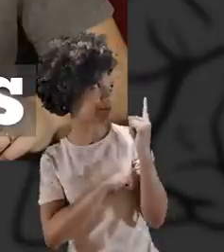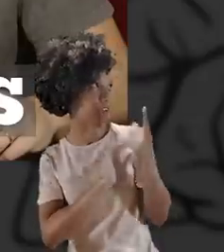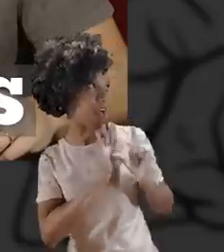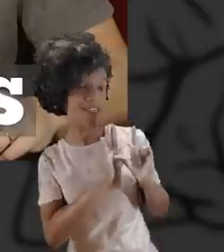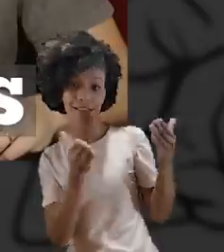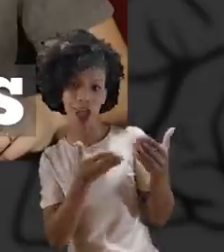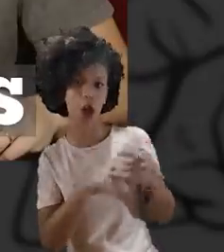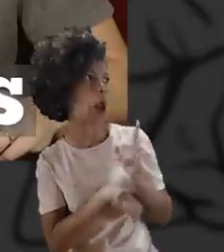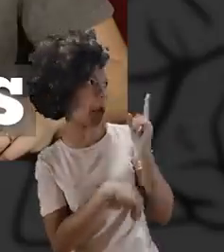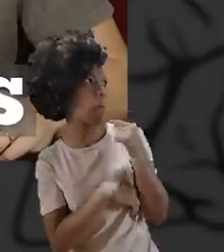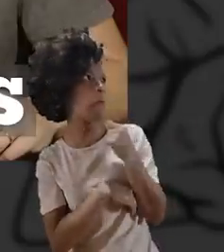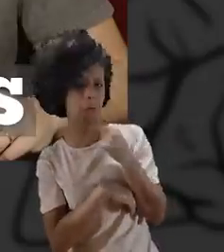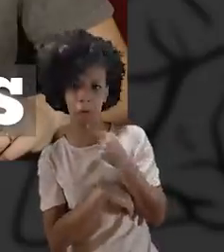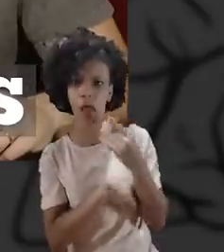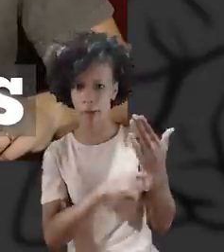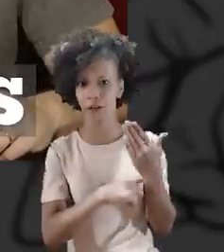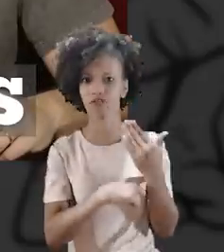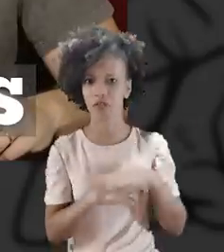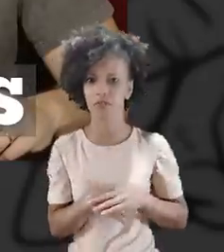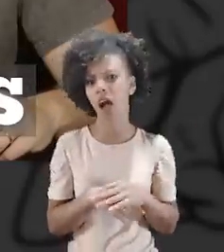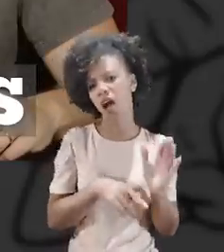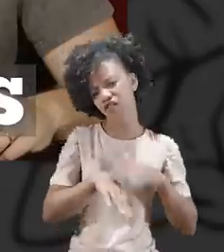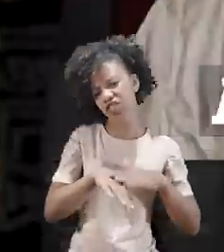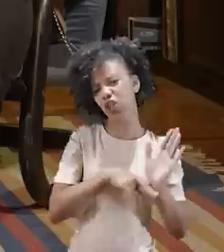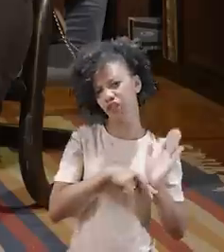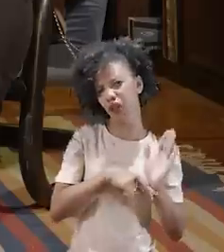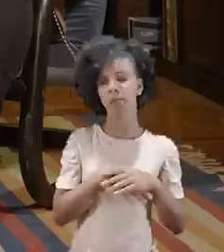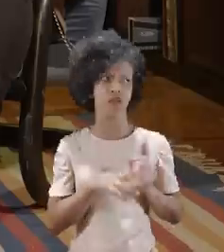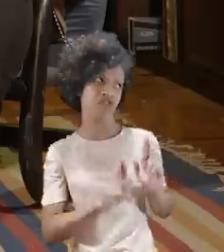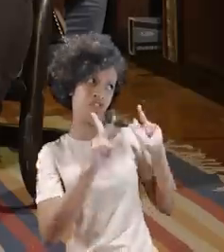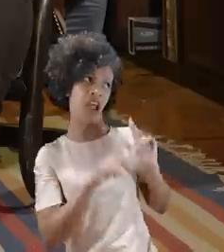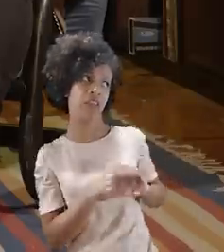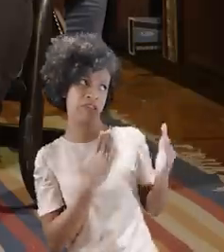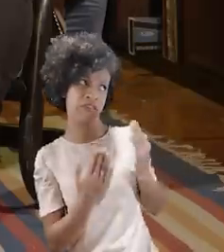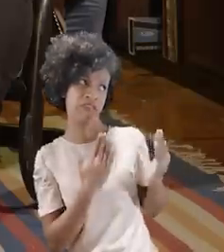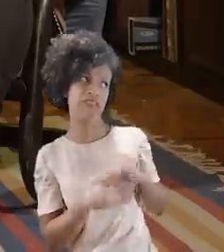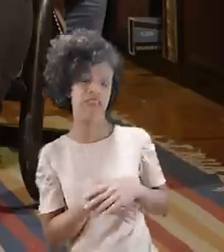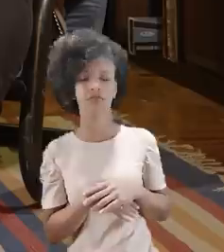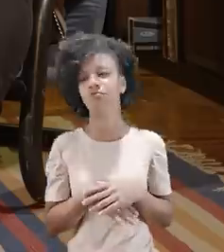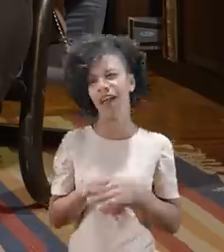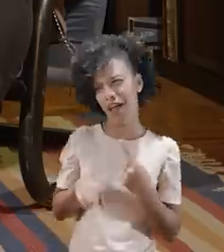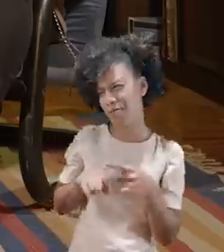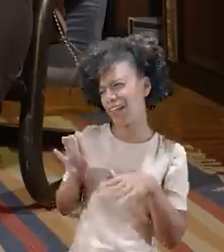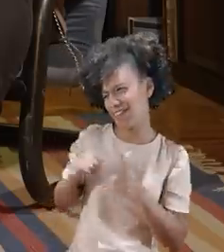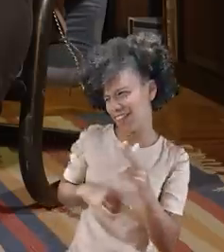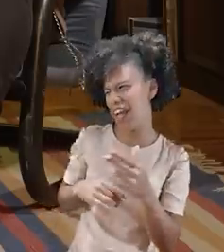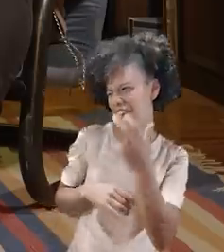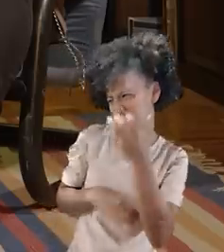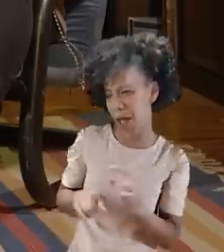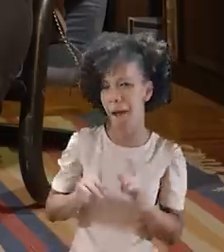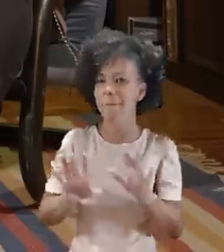a fazer a diferença do um bagulho aqui aí agora eu